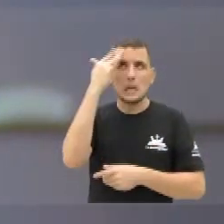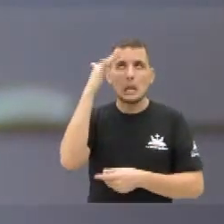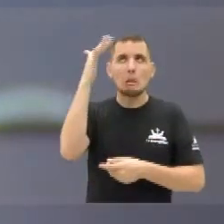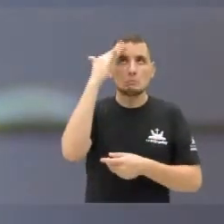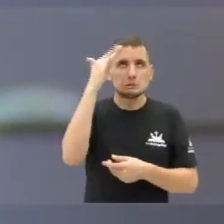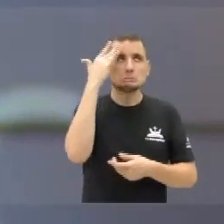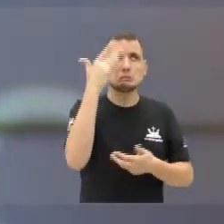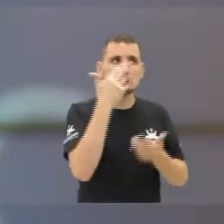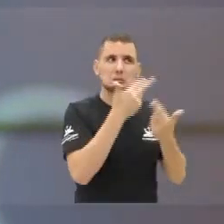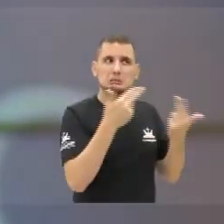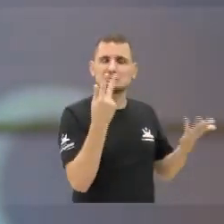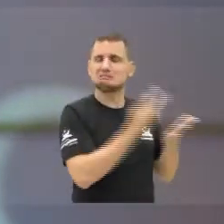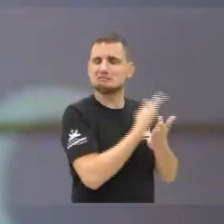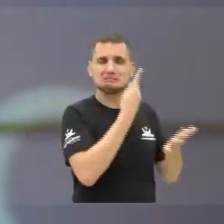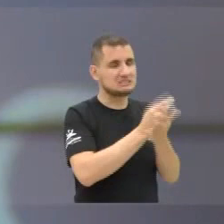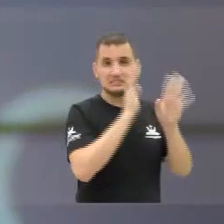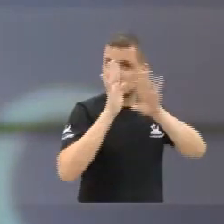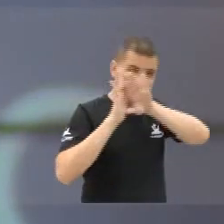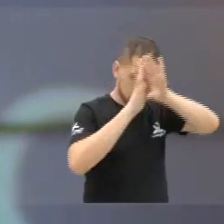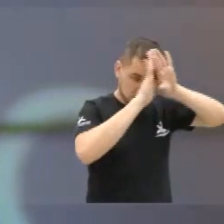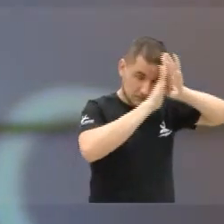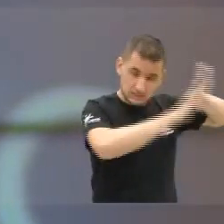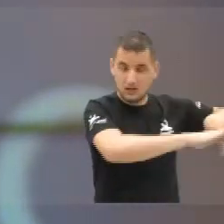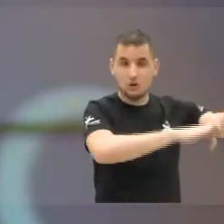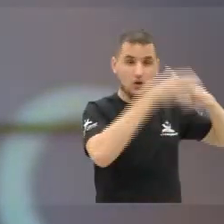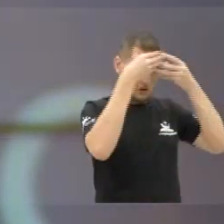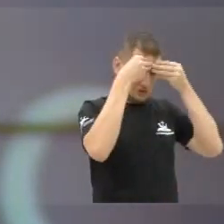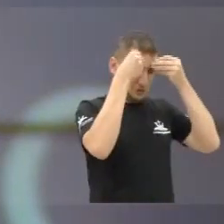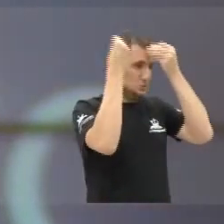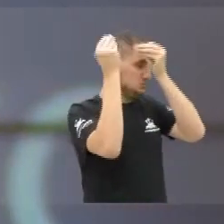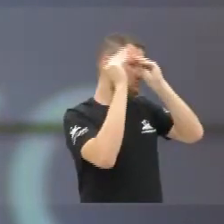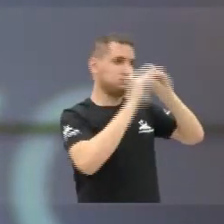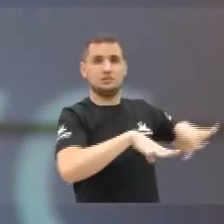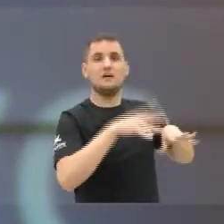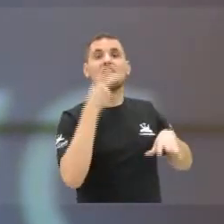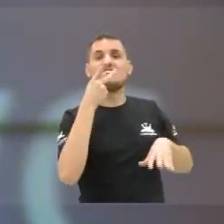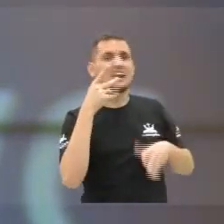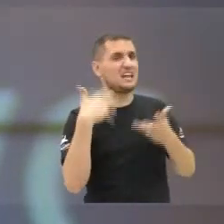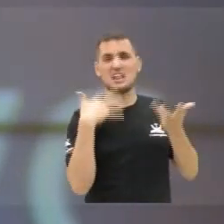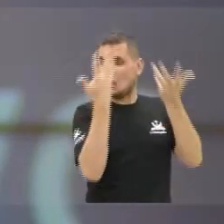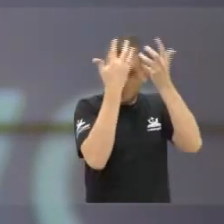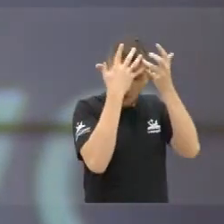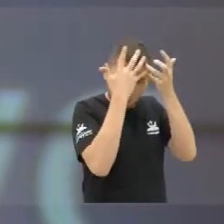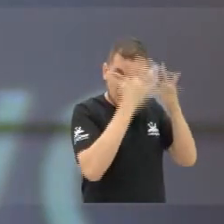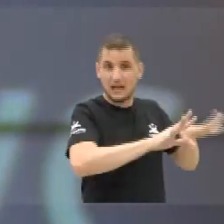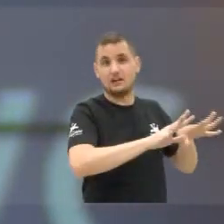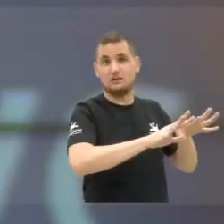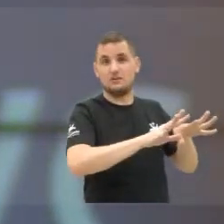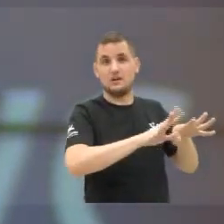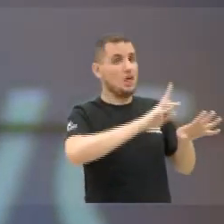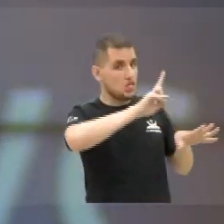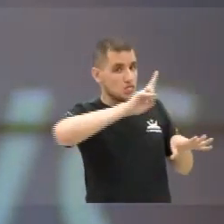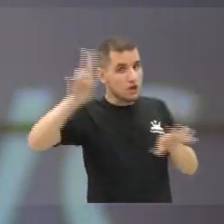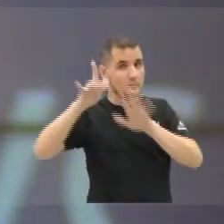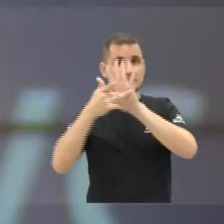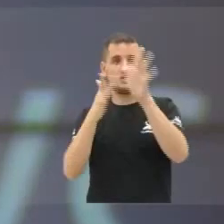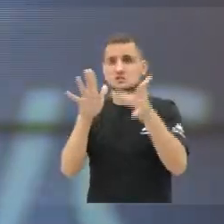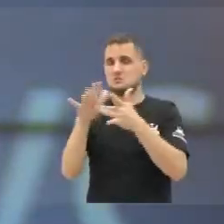essa imaginação maligna. Renuncie agora, diga: eu não aceito. Em nome de